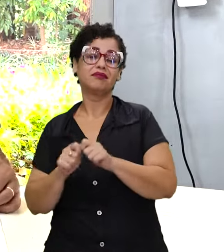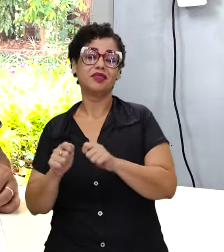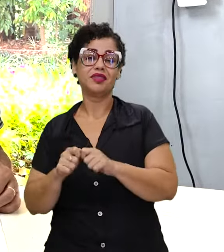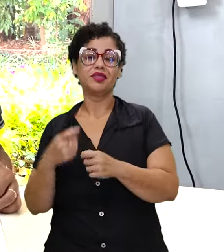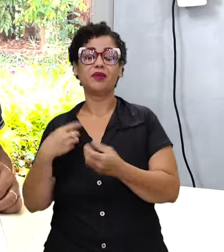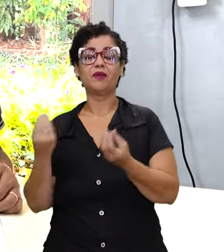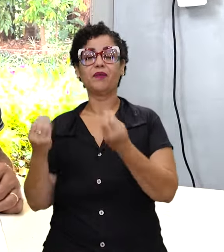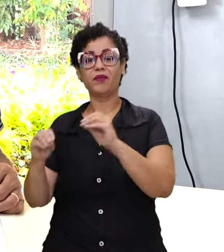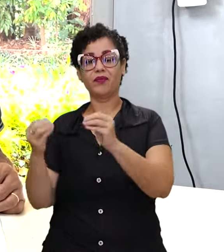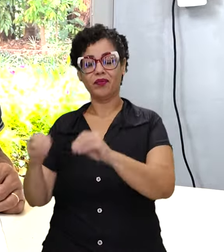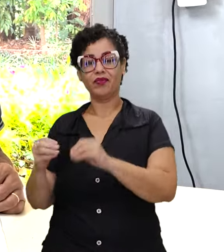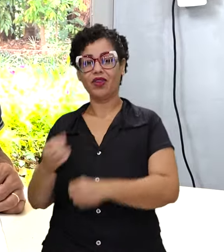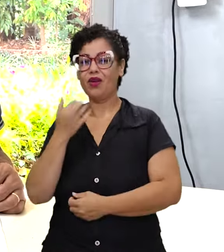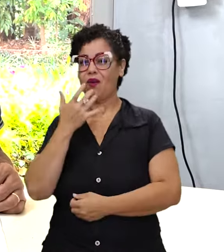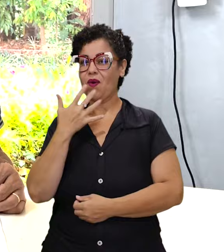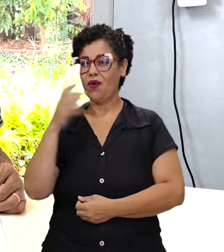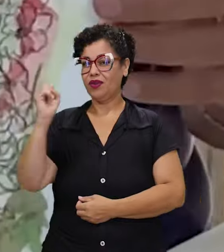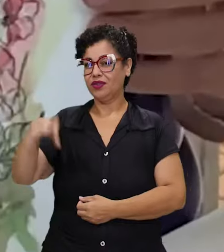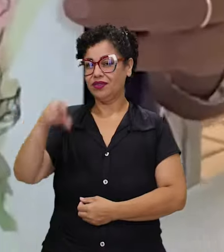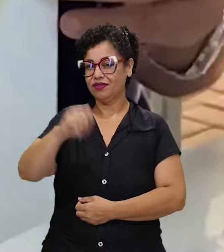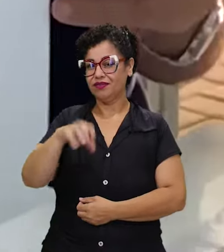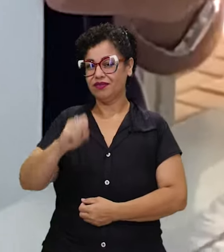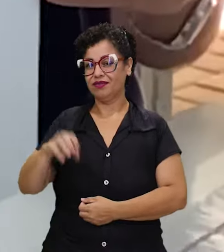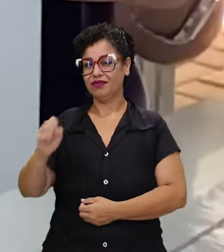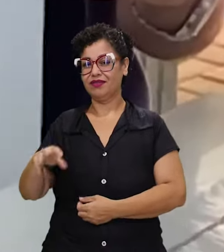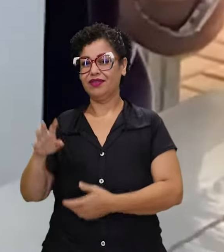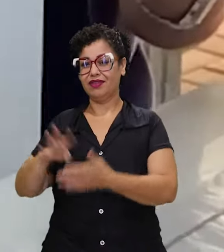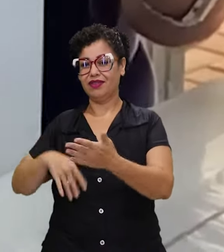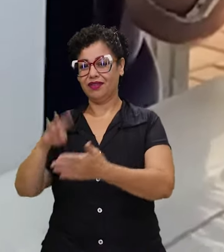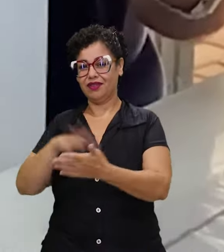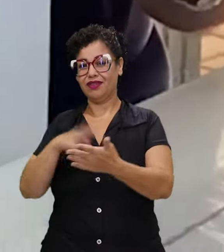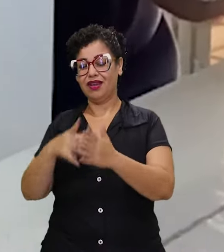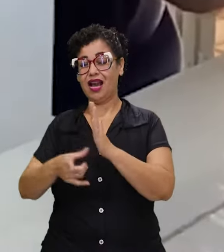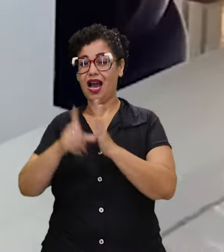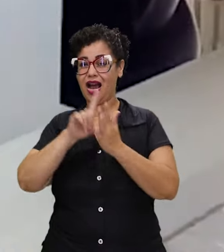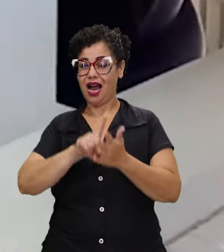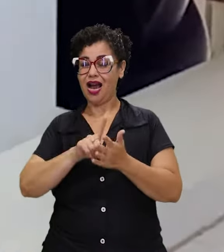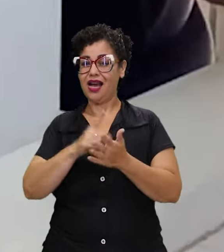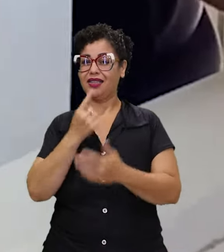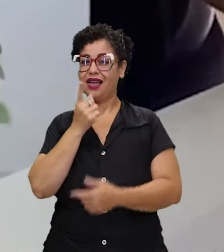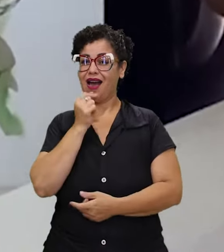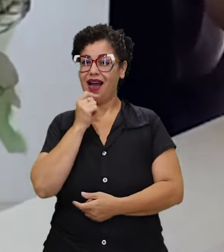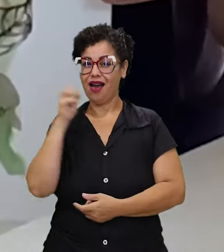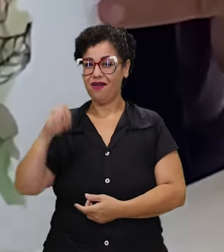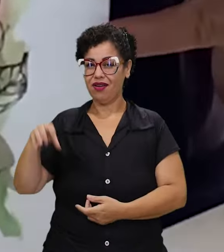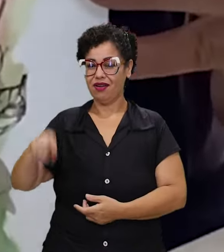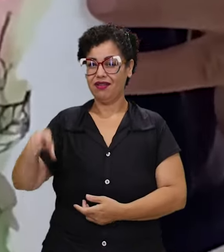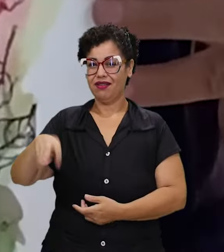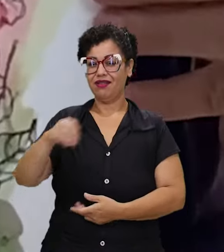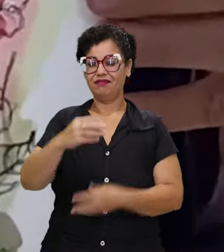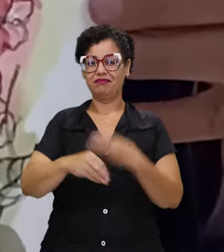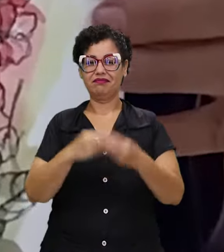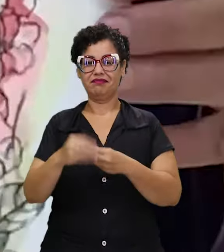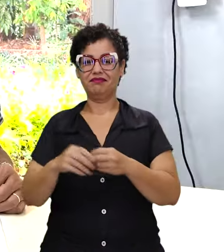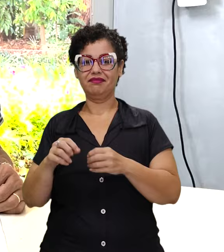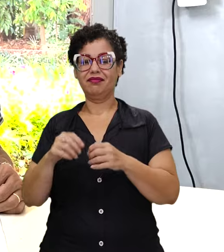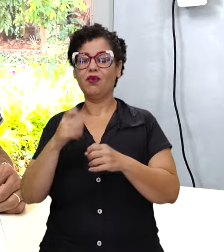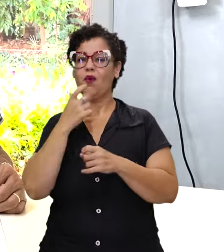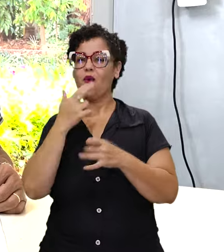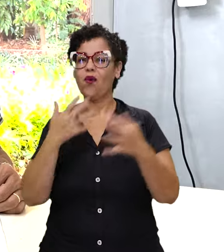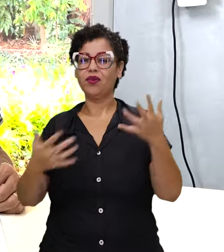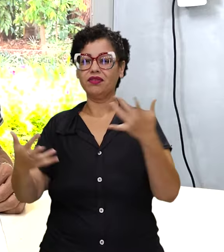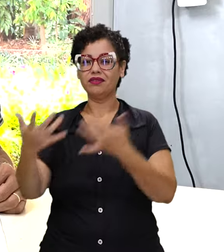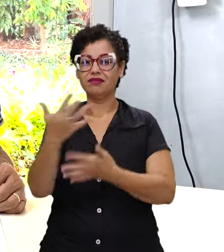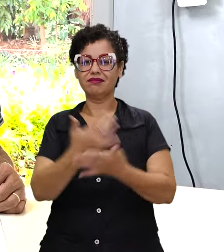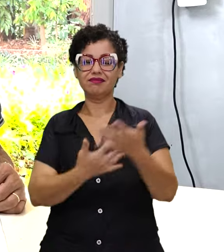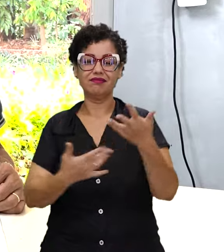joguei aqui as manchas de cores, né? O aquarela antes no papel, deixei interagir as manchas,